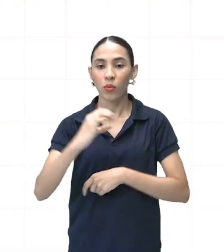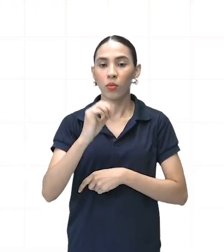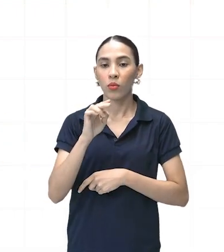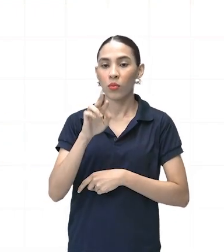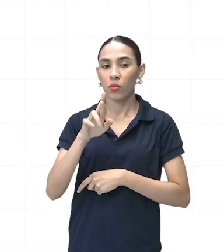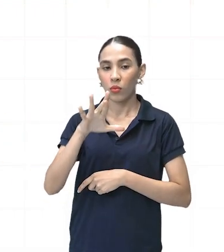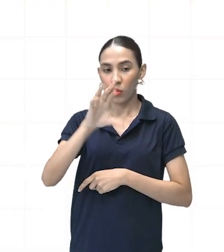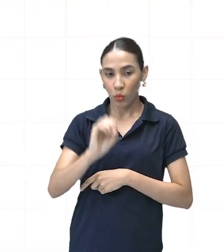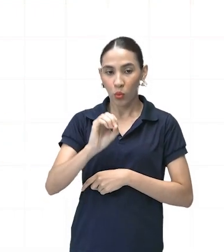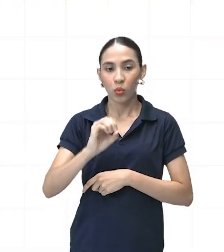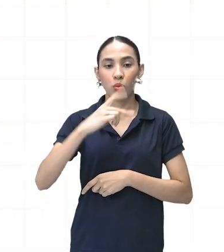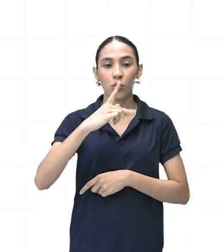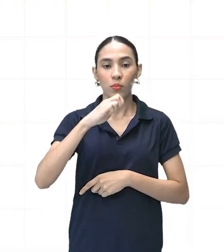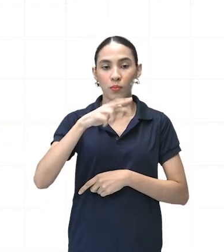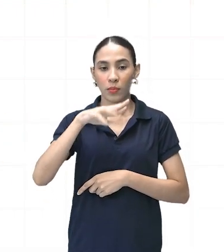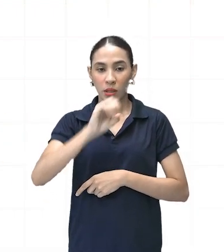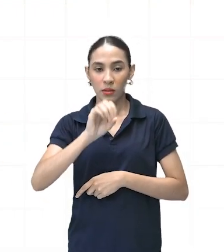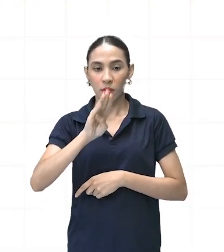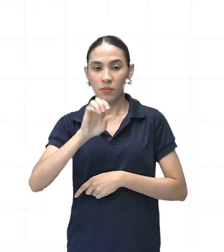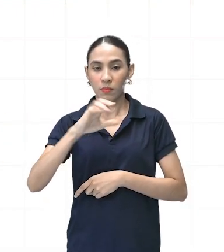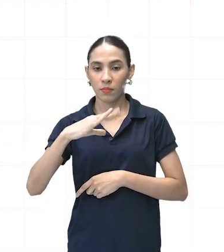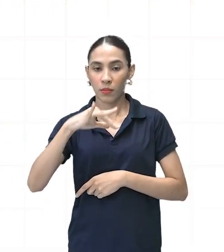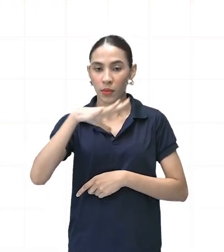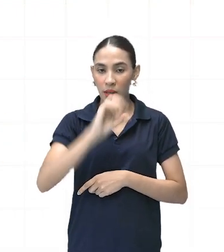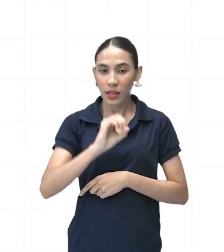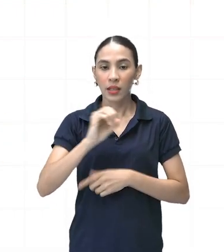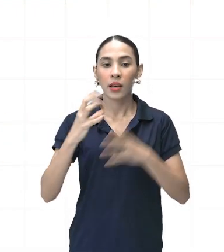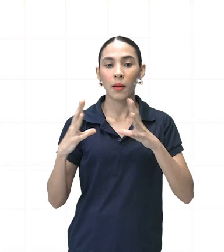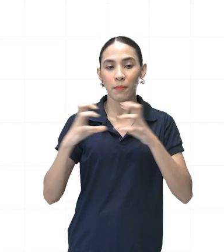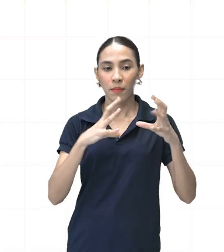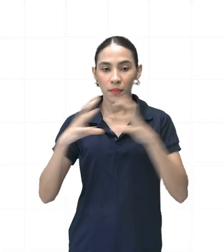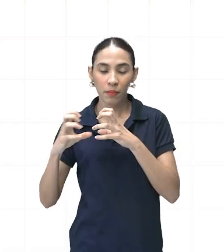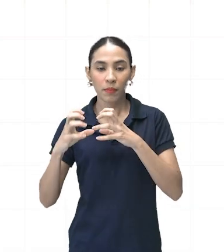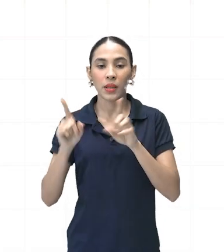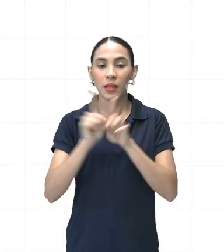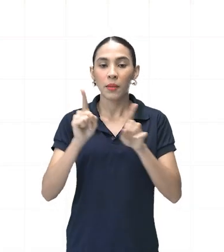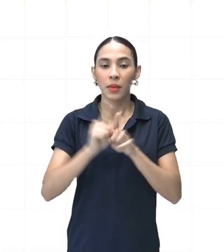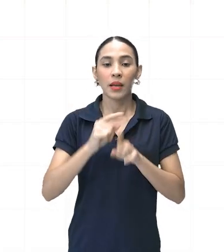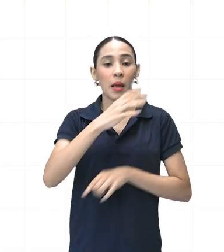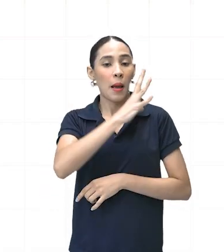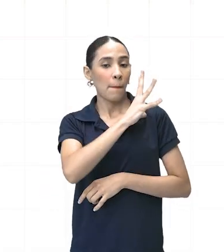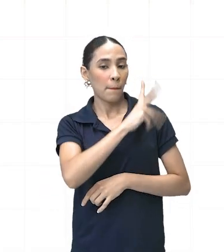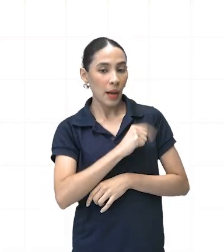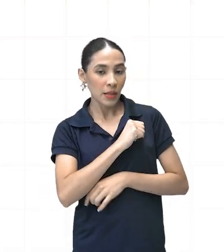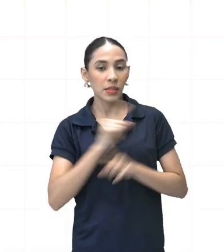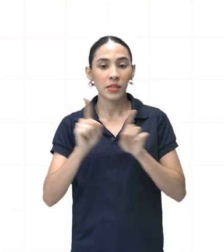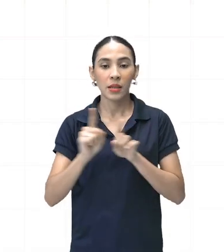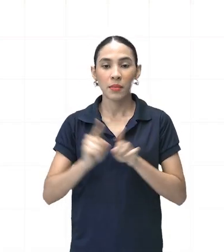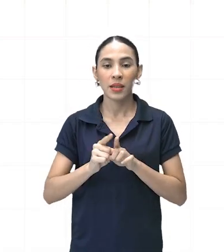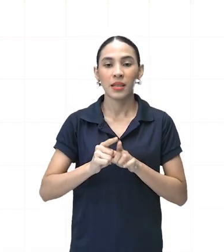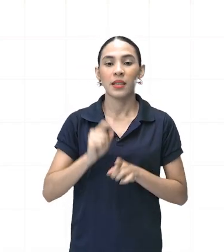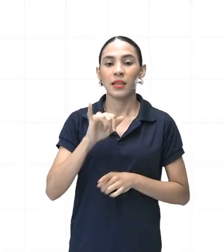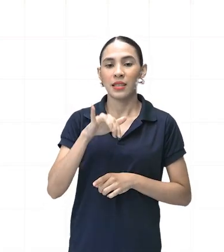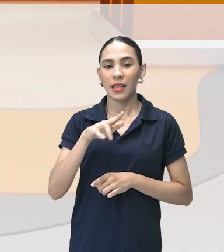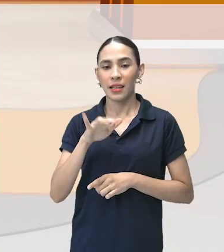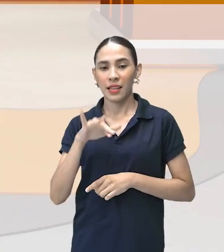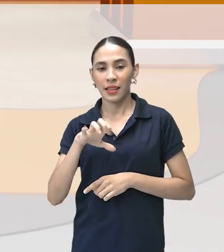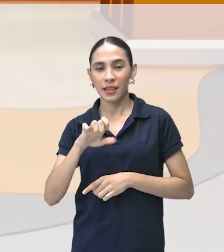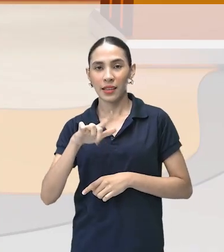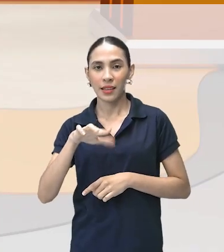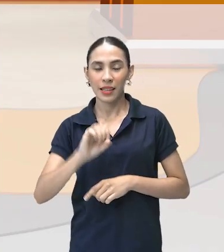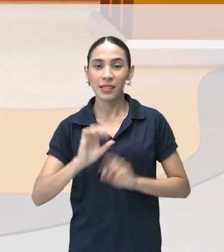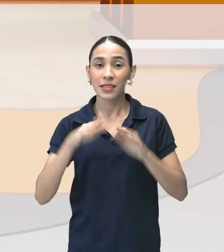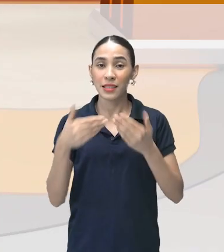curdo na Península Balcânica e os conflitos armados entre palestinos e israelenses.